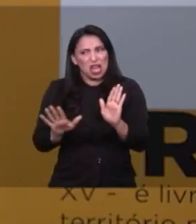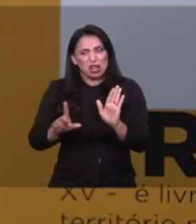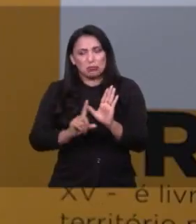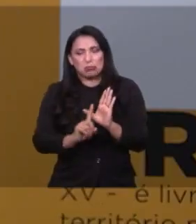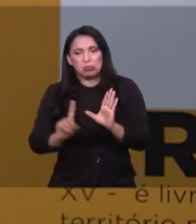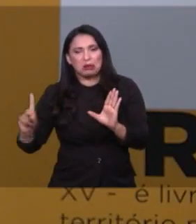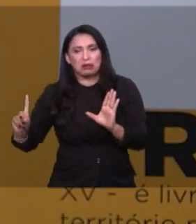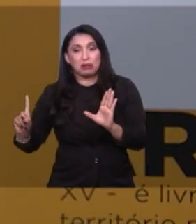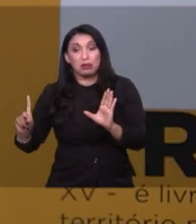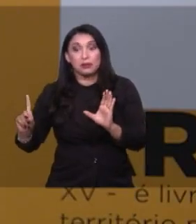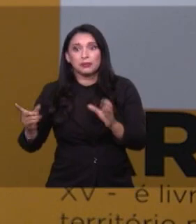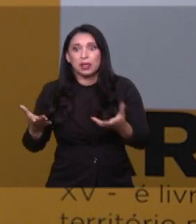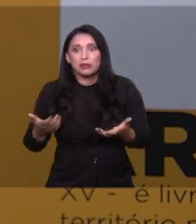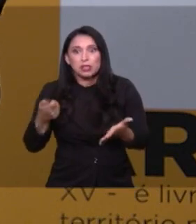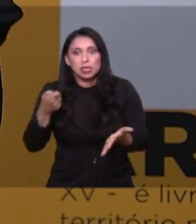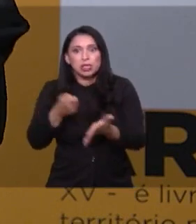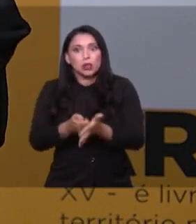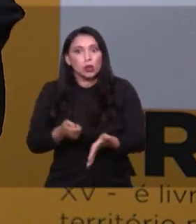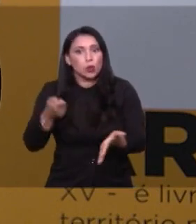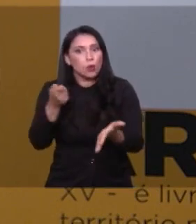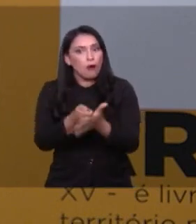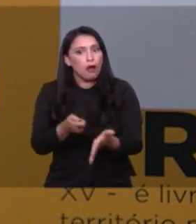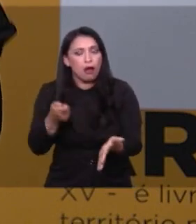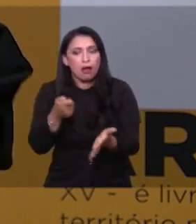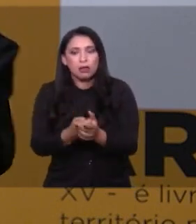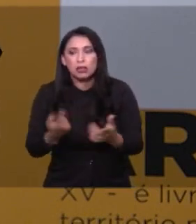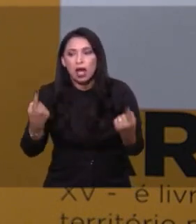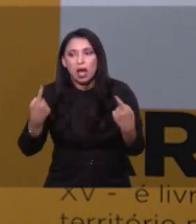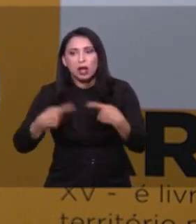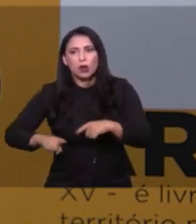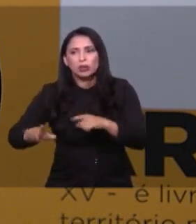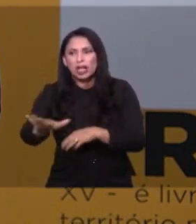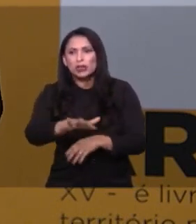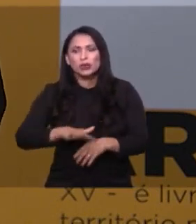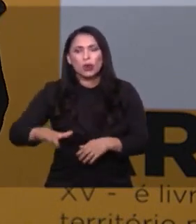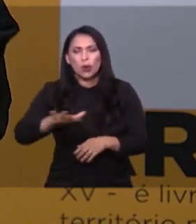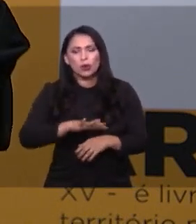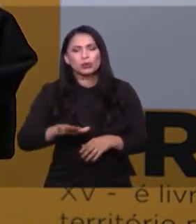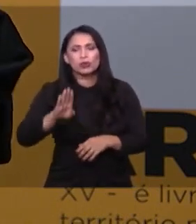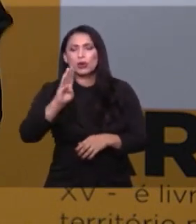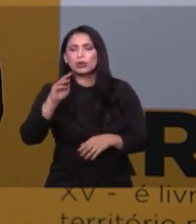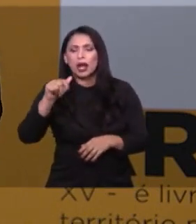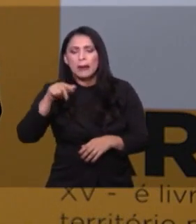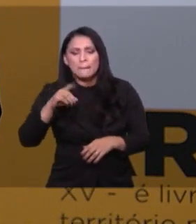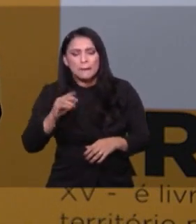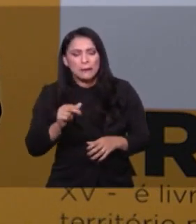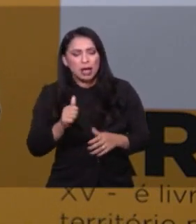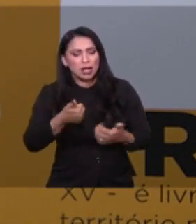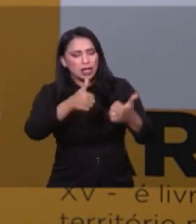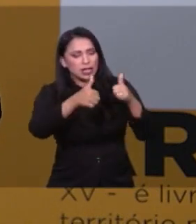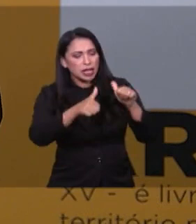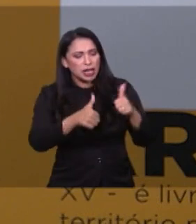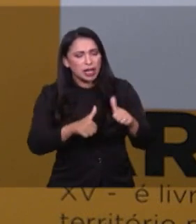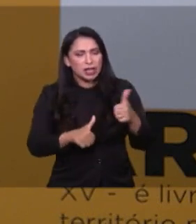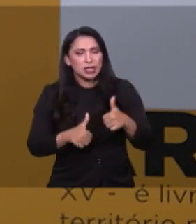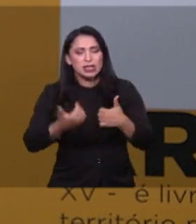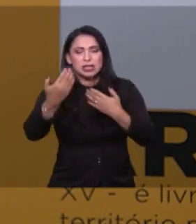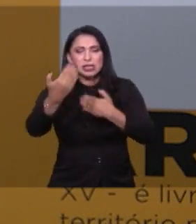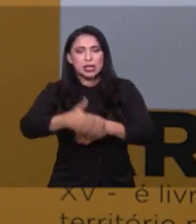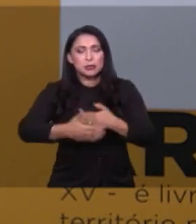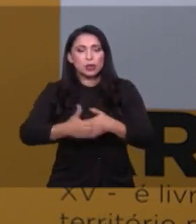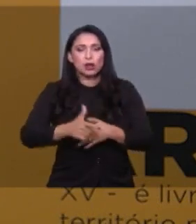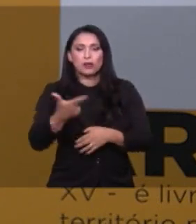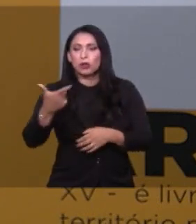Então, você tem que lutar contra a banca, contra o lugar que você vai trabalhar, muitas vezes contra a colega